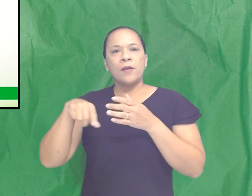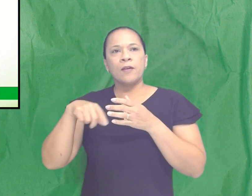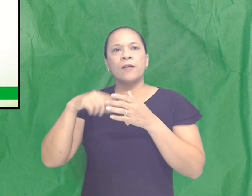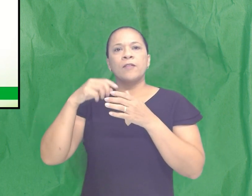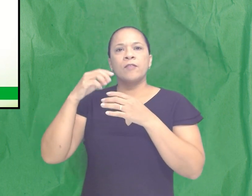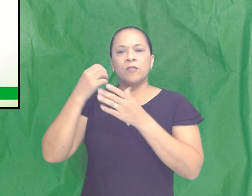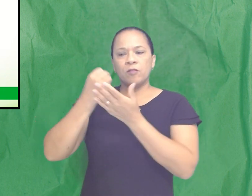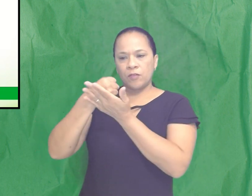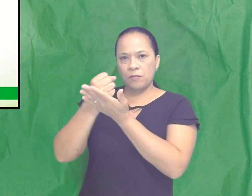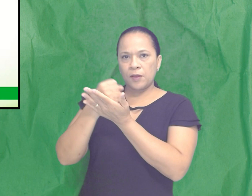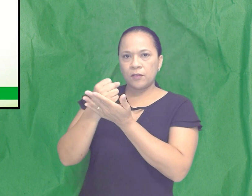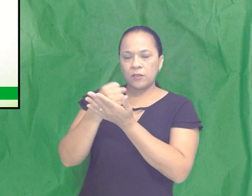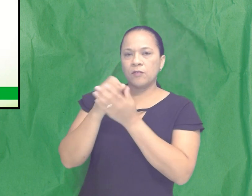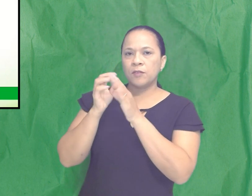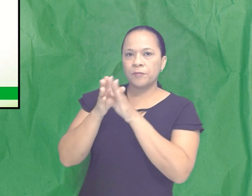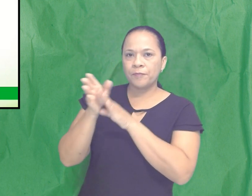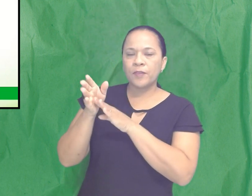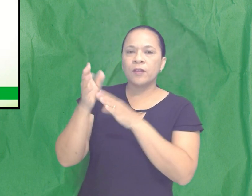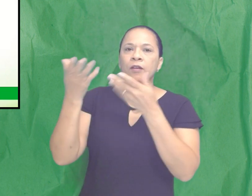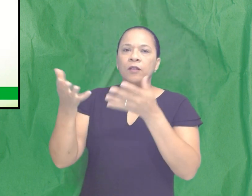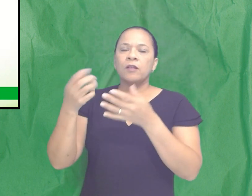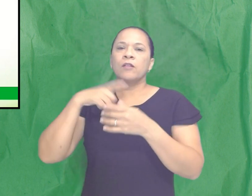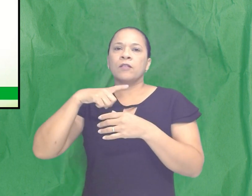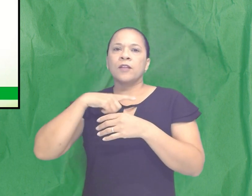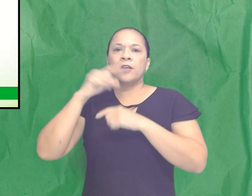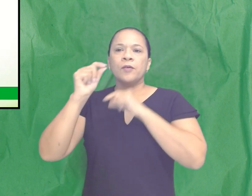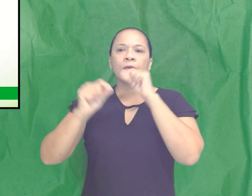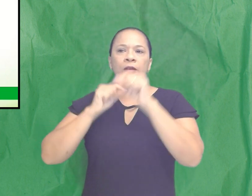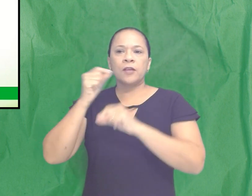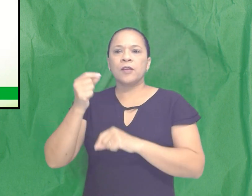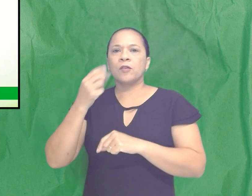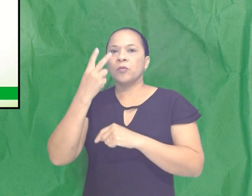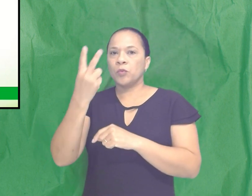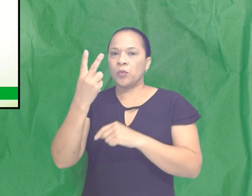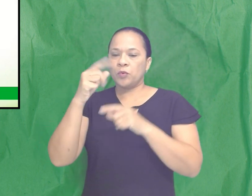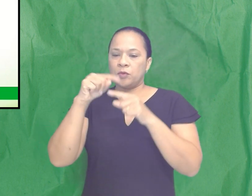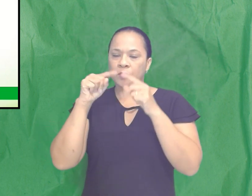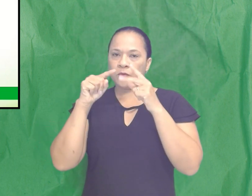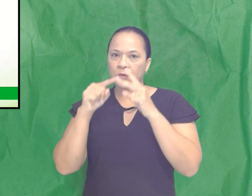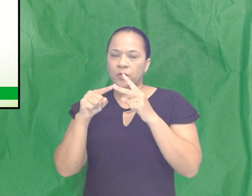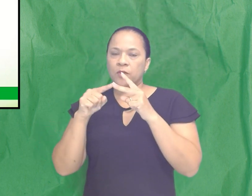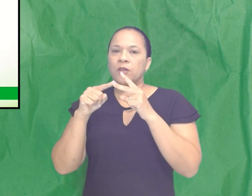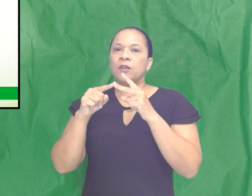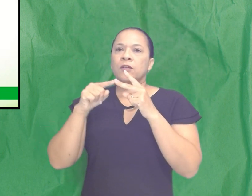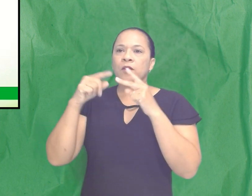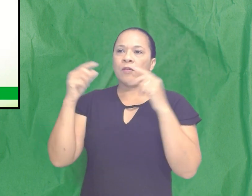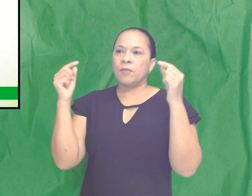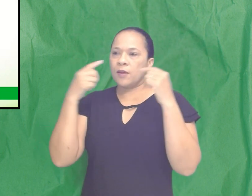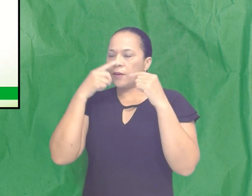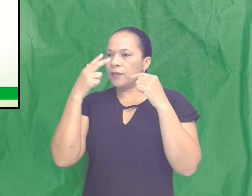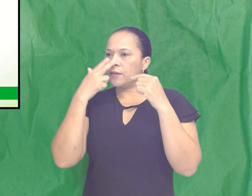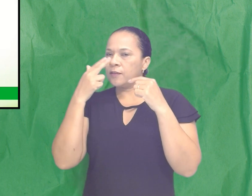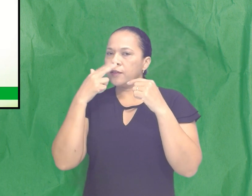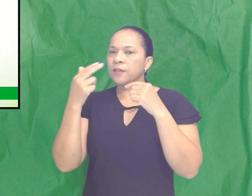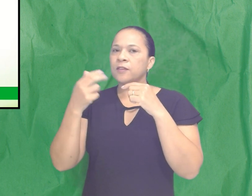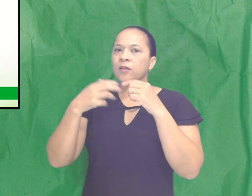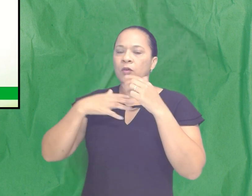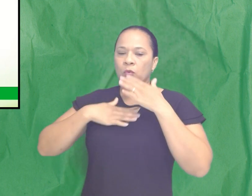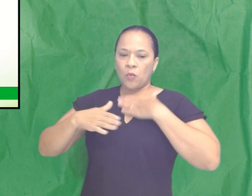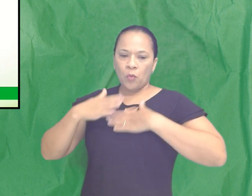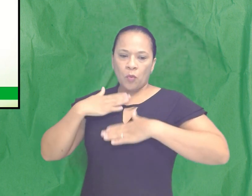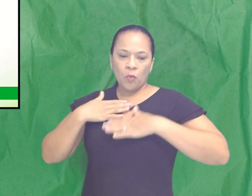A bioequivalência é então caracterizada quando dois produtos farmacêuticos são